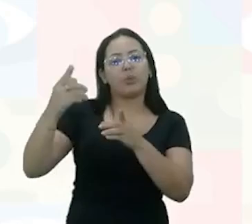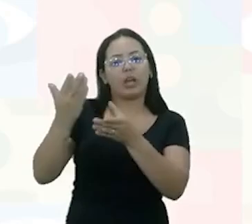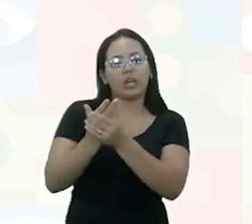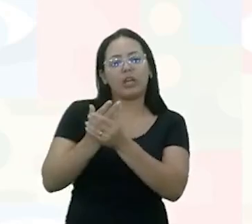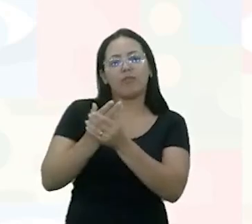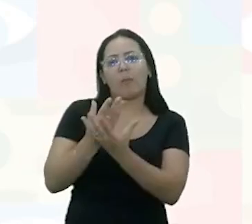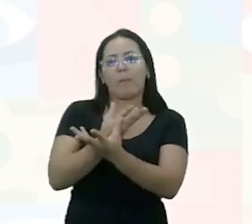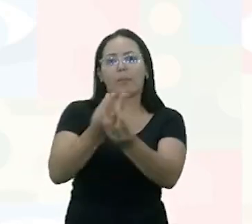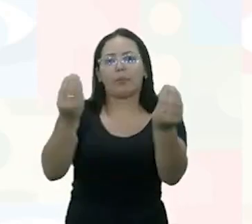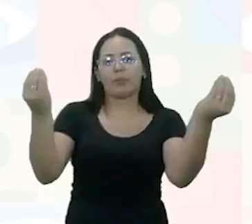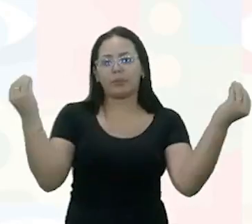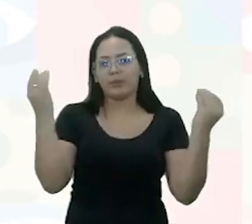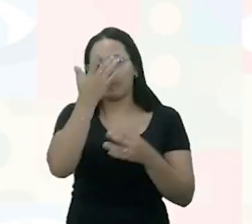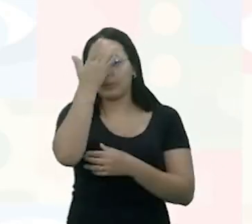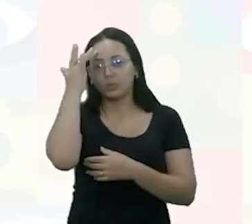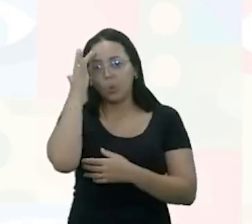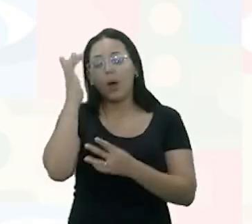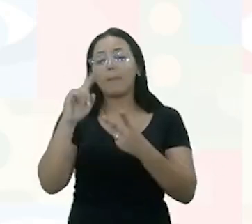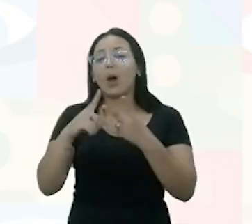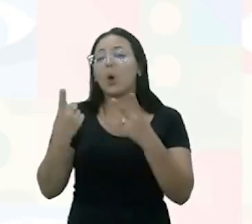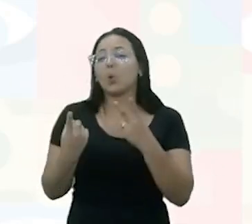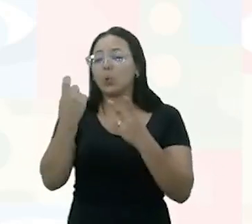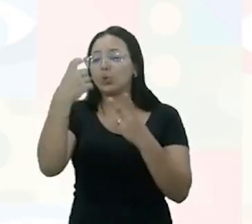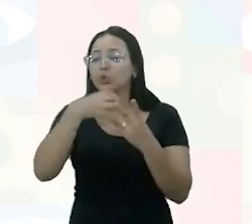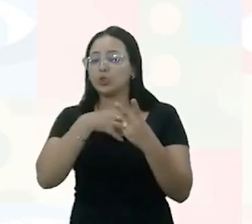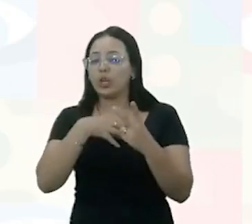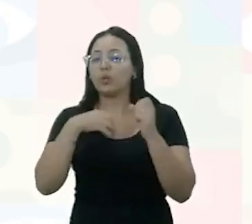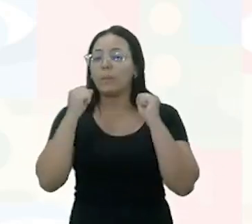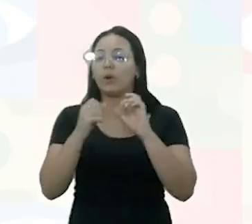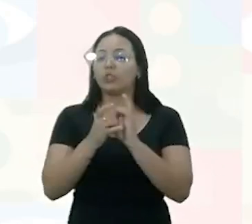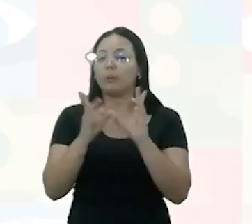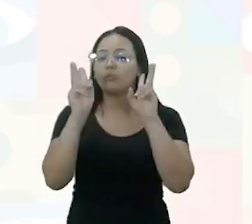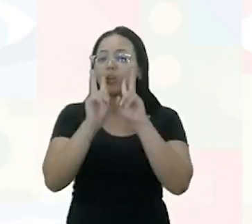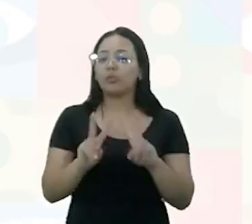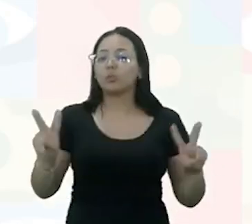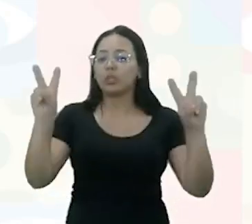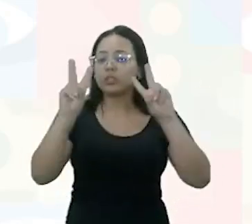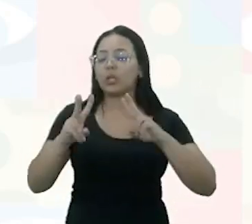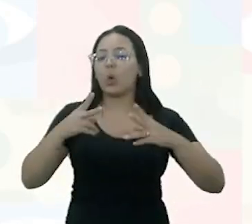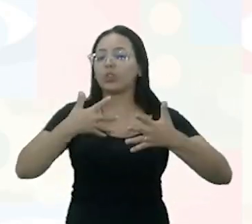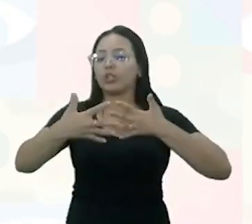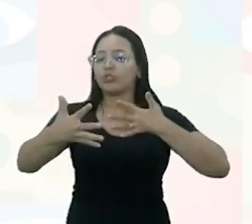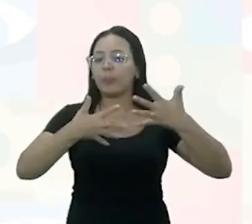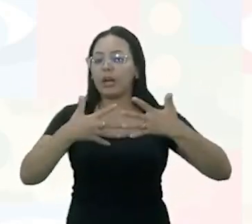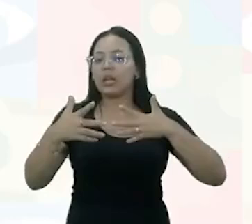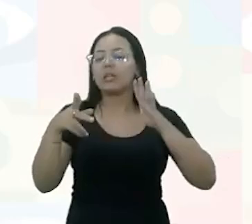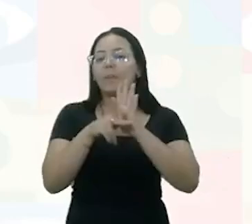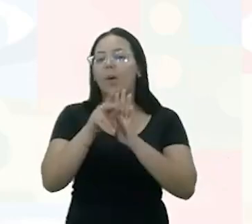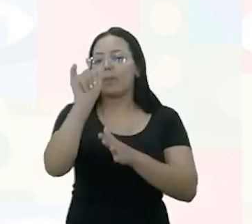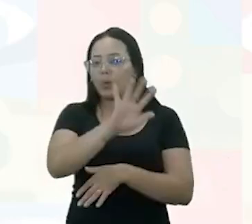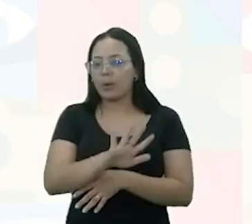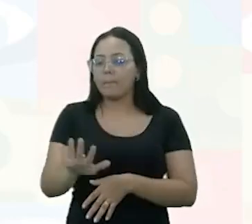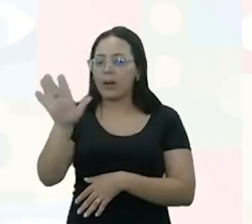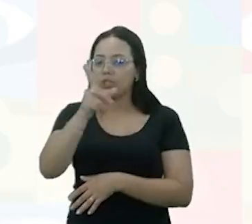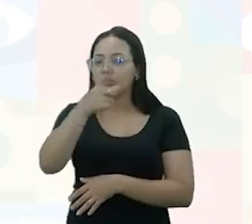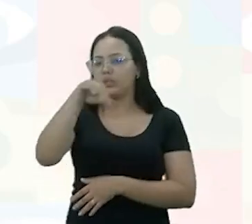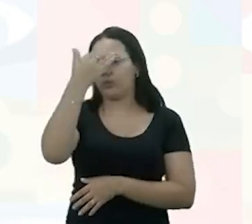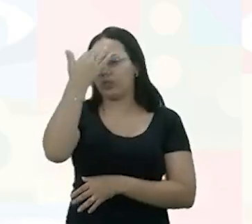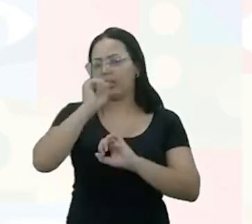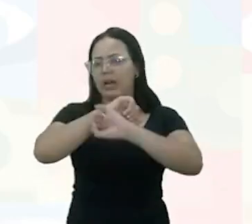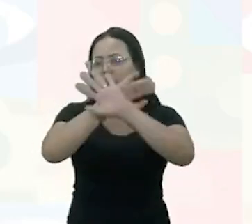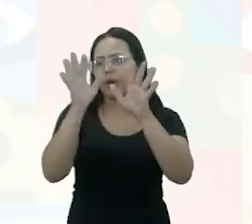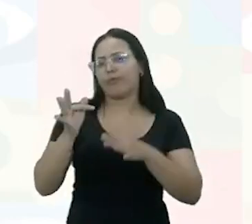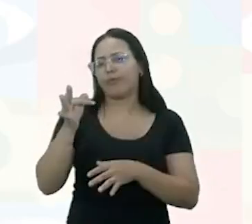pessoas. Única alternativa que permite a visualização de transparências em imagens. Vocês vão compreender isso